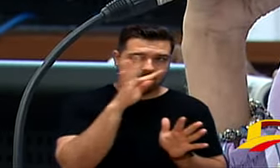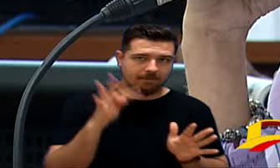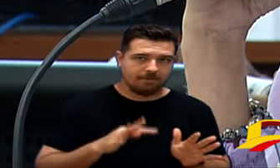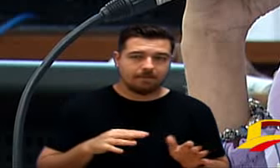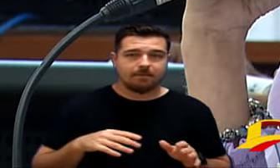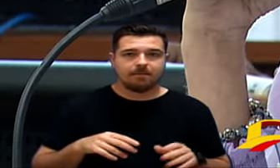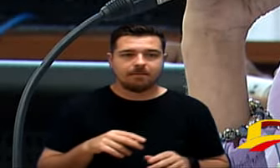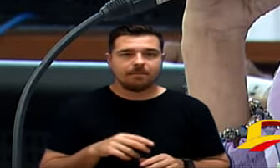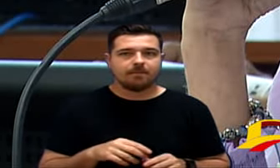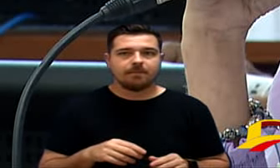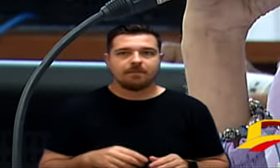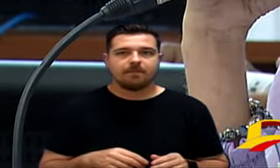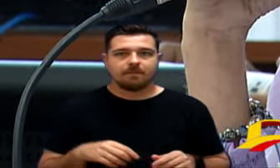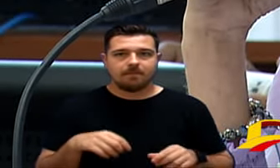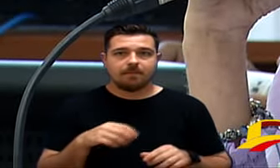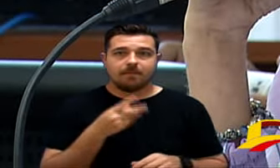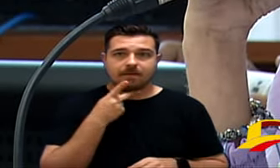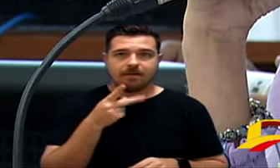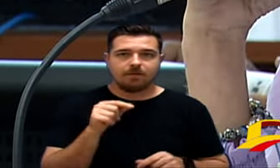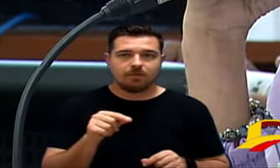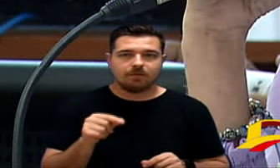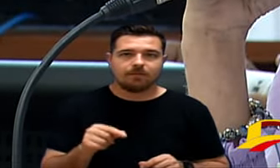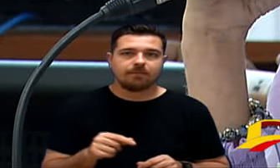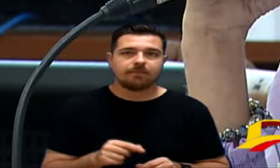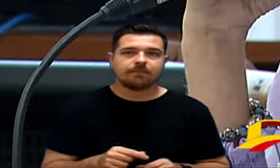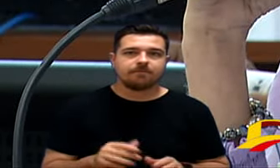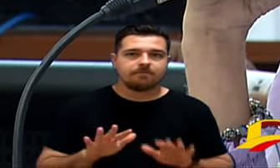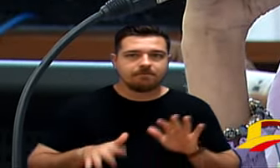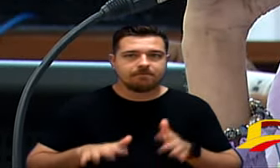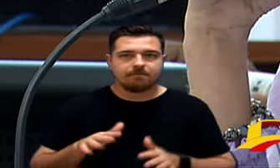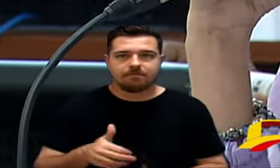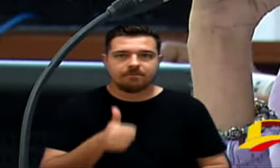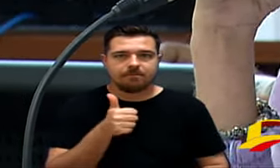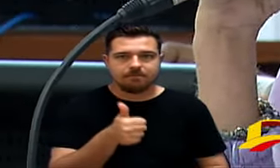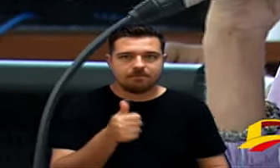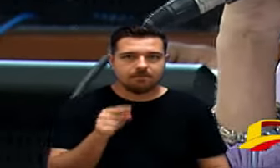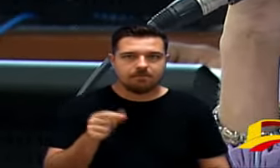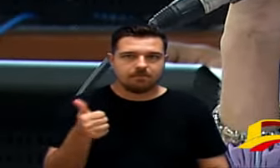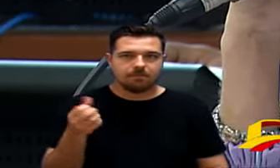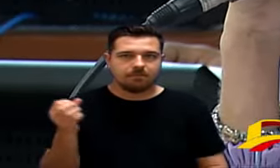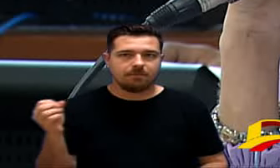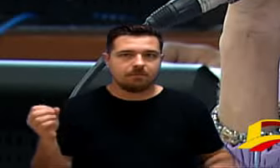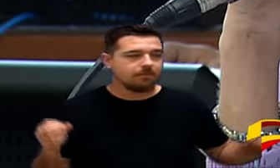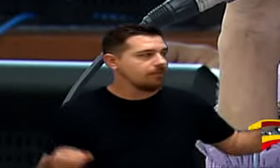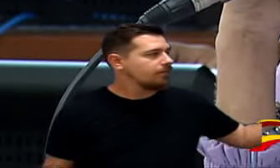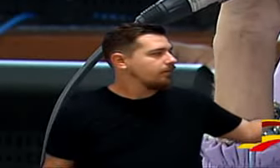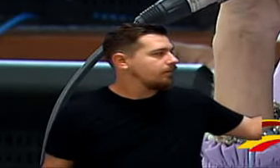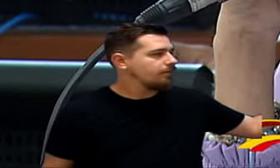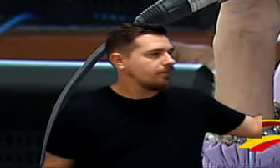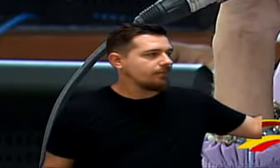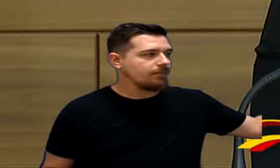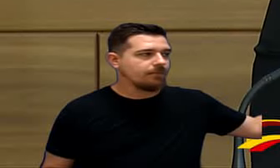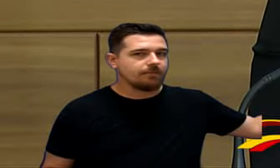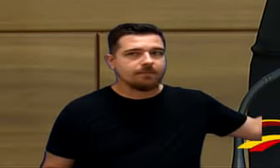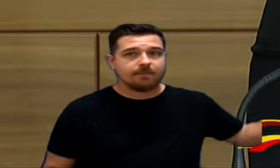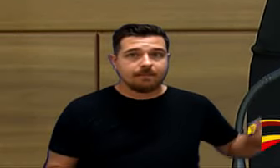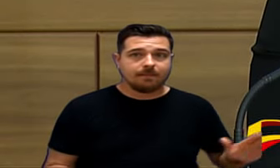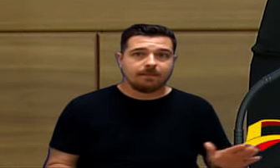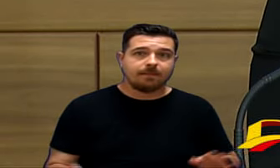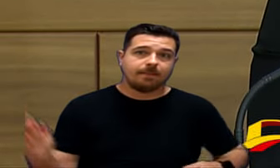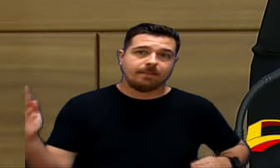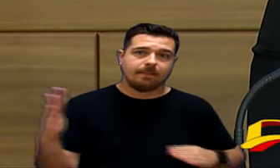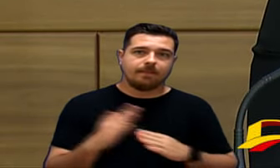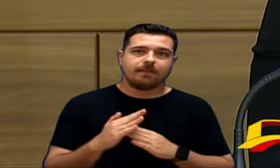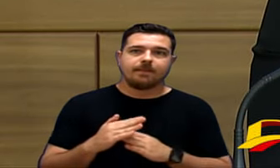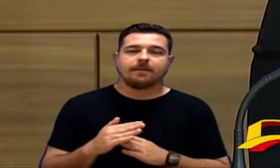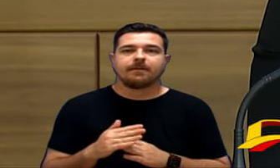número aí de aproximadamente recordo agora mas é algo em torno de 10000 1200 né até esse número né